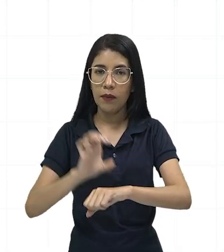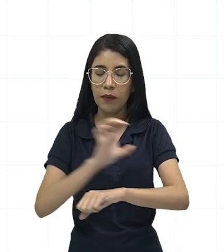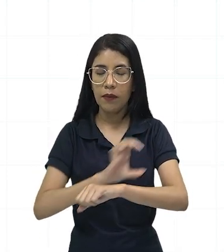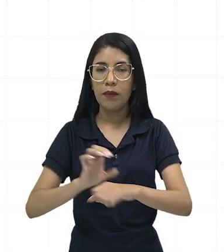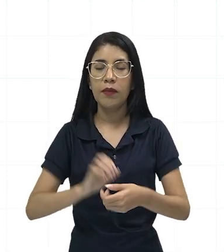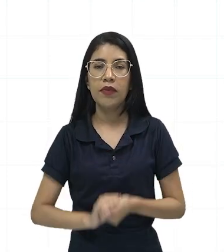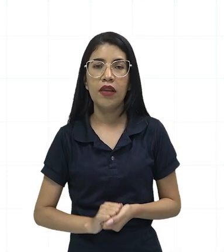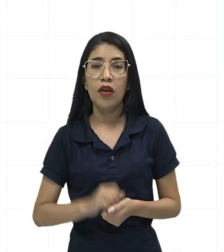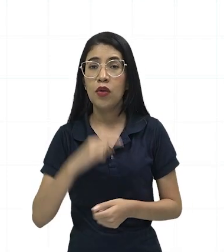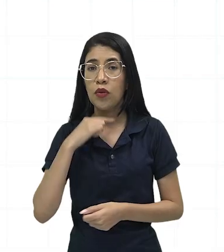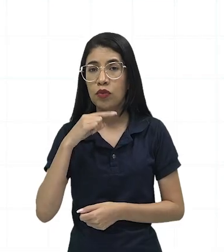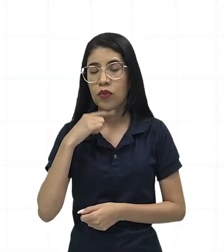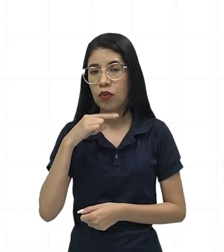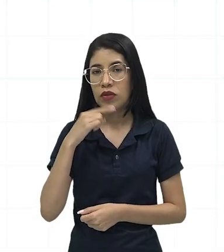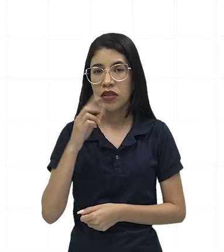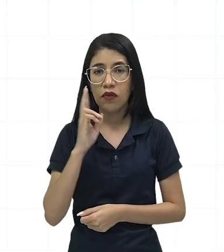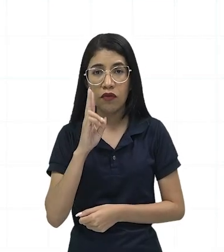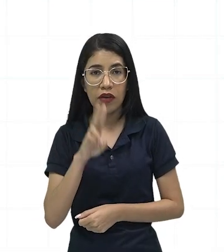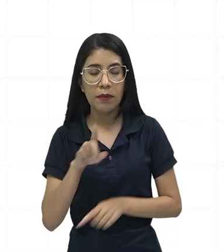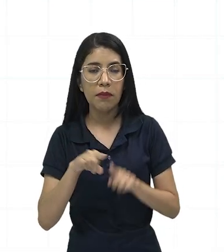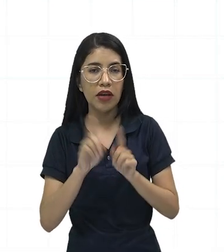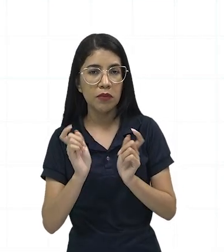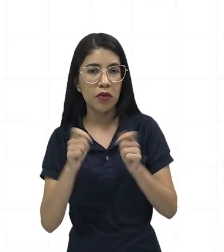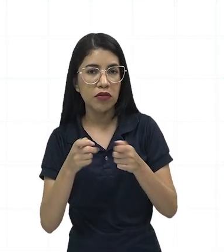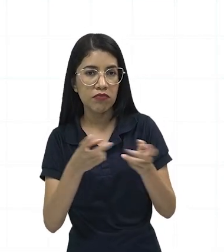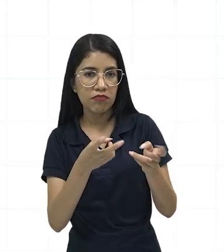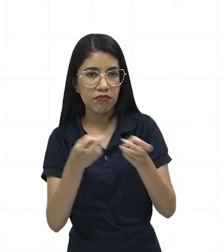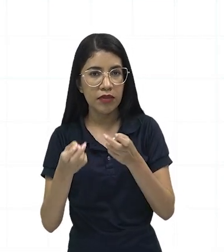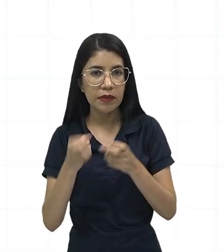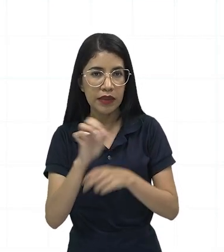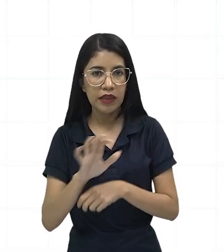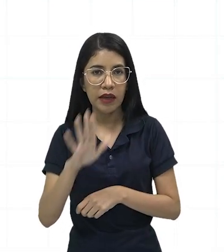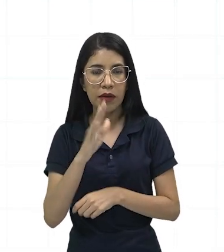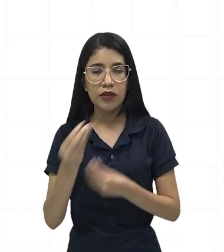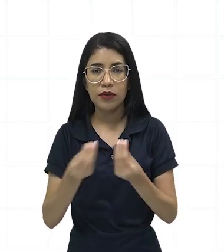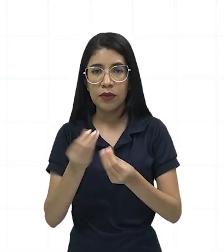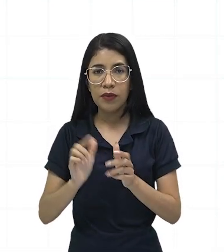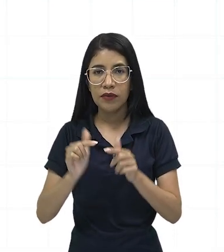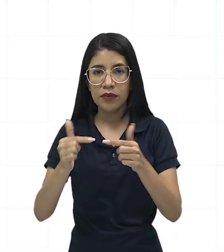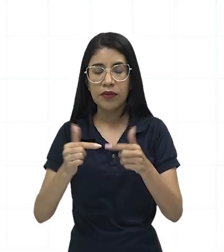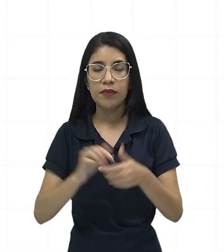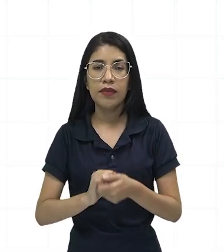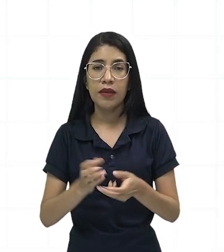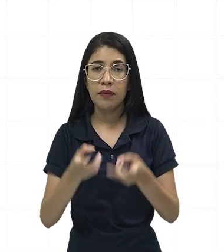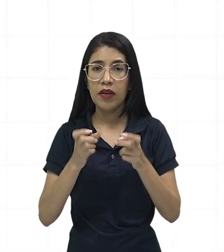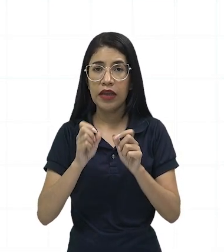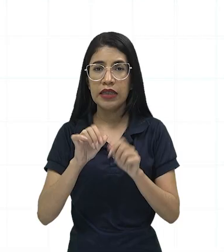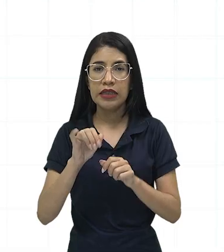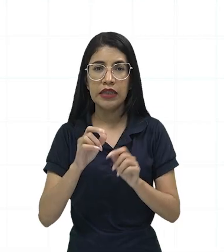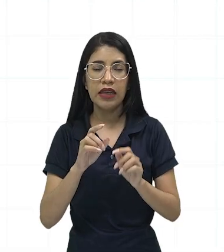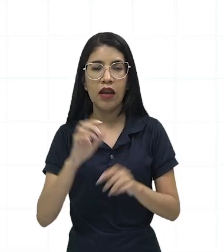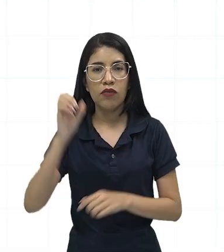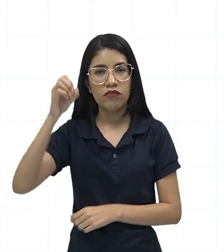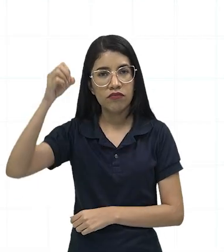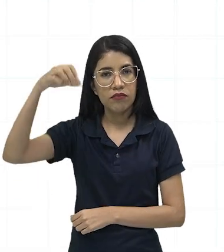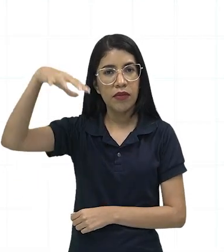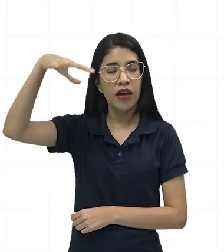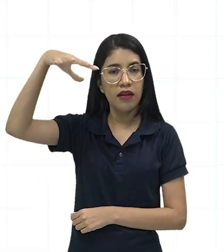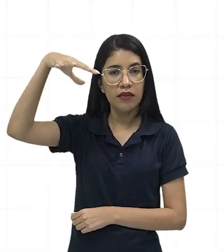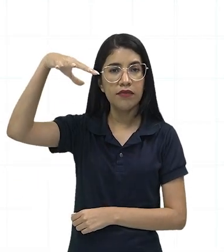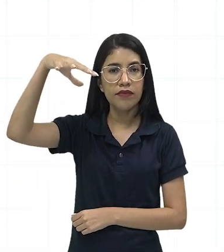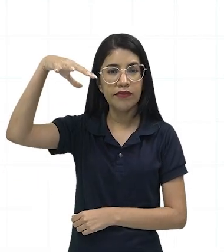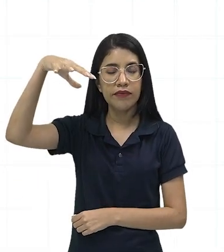não ver ou posso colocar para ver. Observem vocês que quando eu ligar o interruptor, a lâmpada